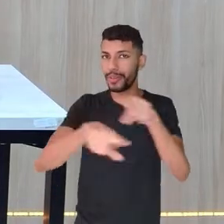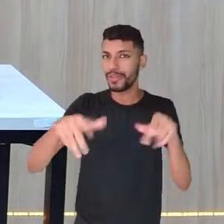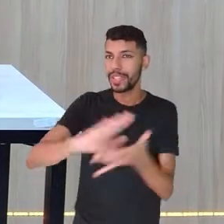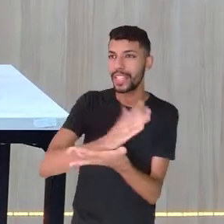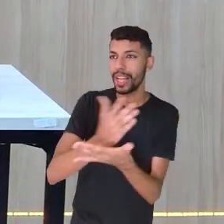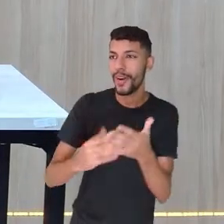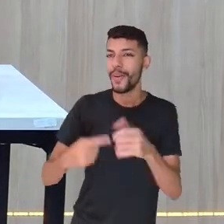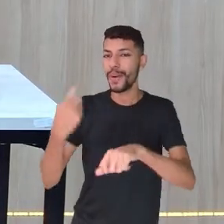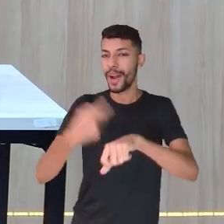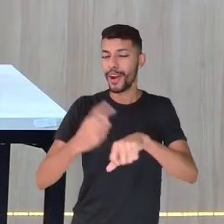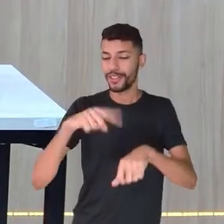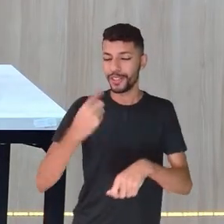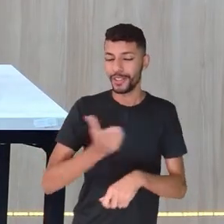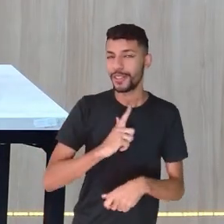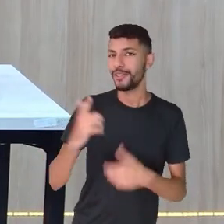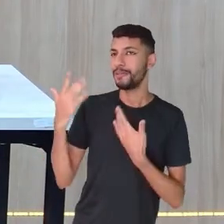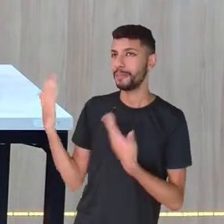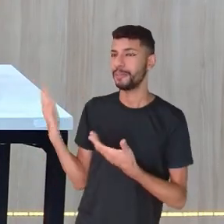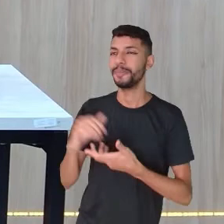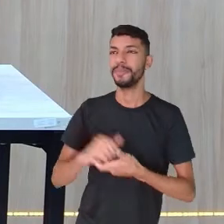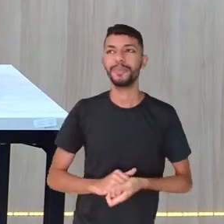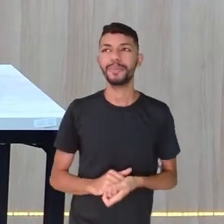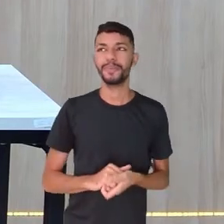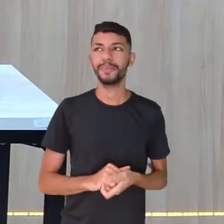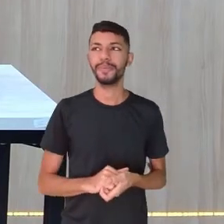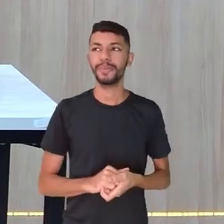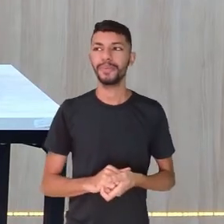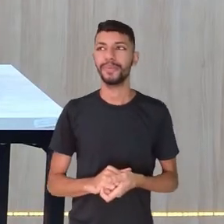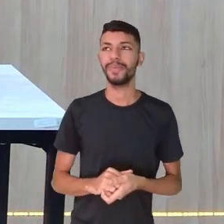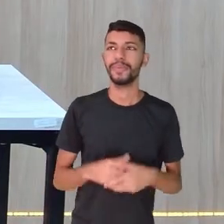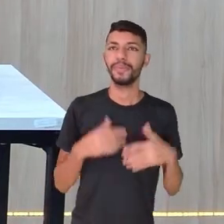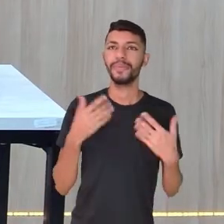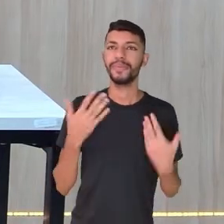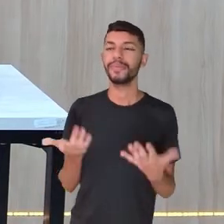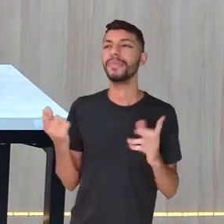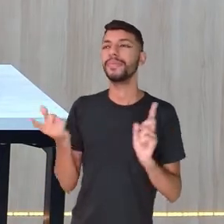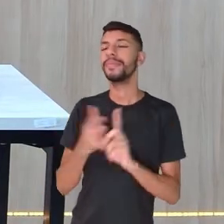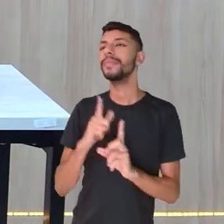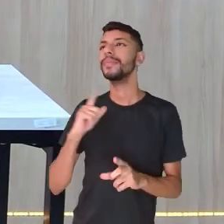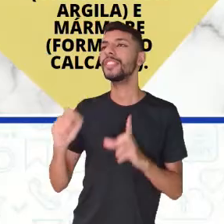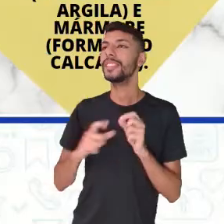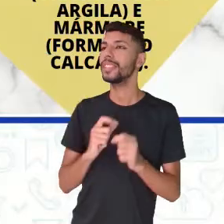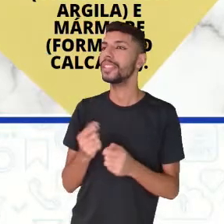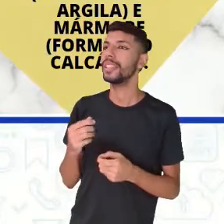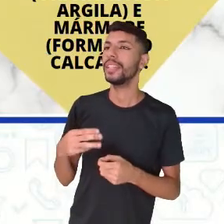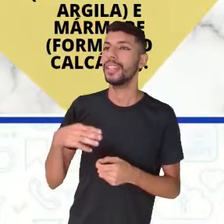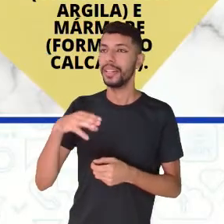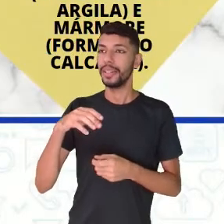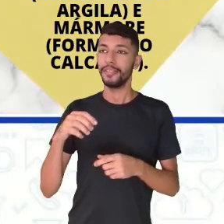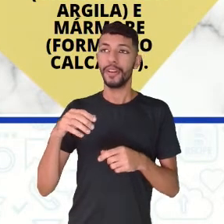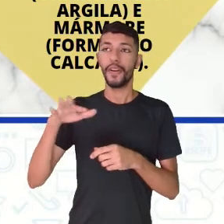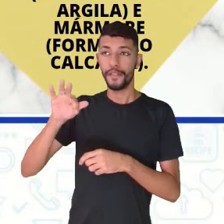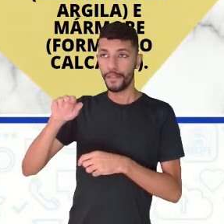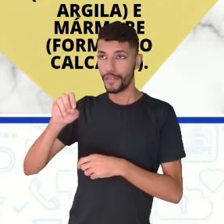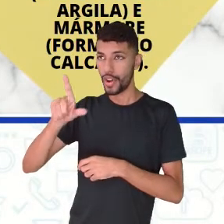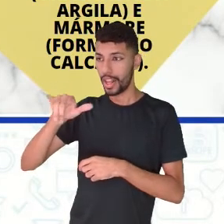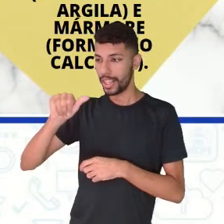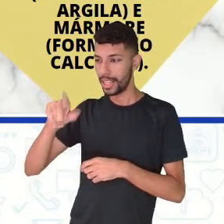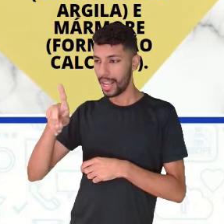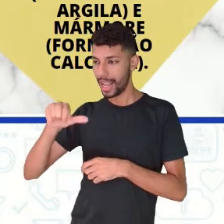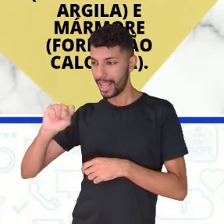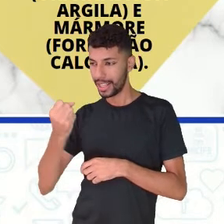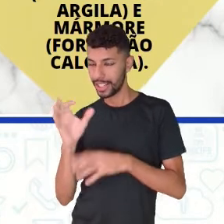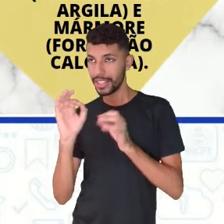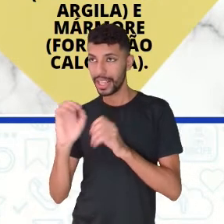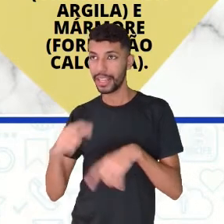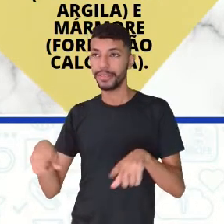rochas que nós temos aqui. Então, eu coloquei que existem as rochas metamórficas foliadas, que essa questão